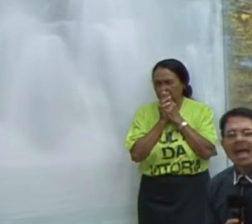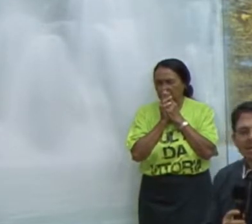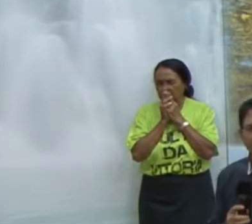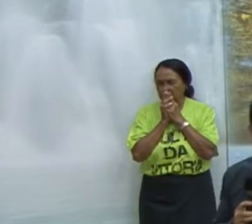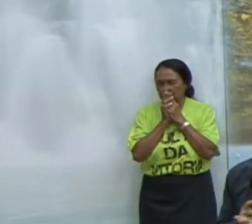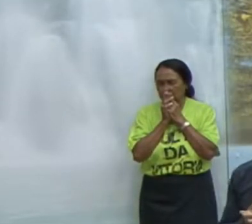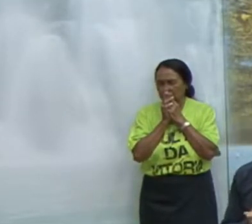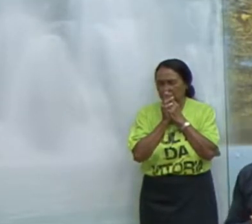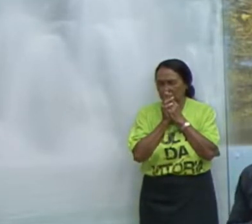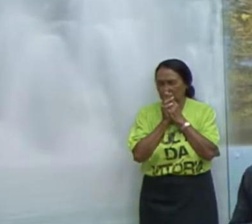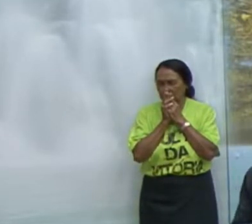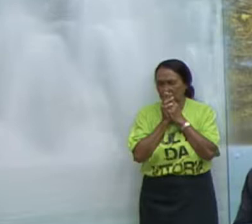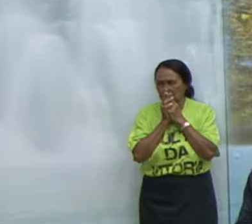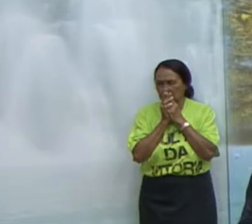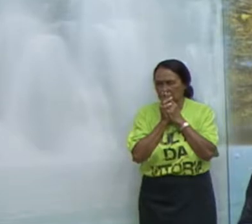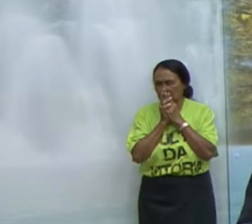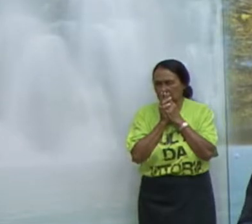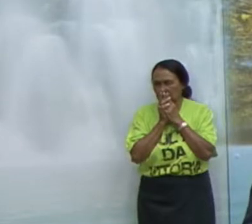estar em Cristo,